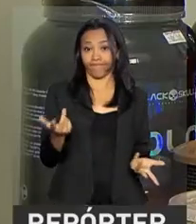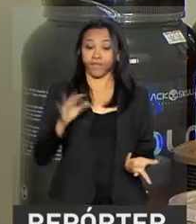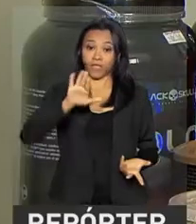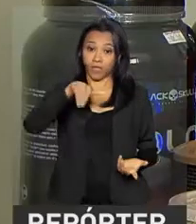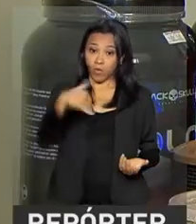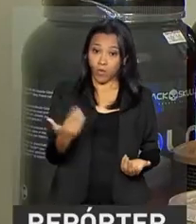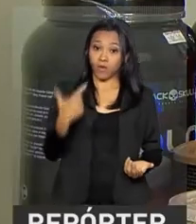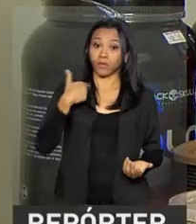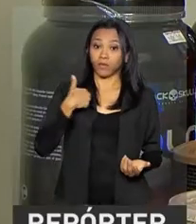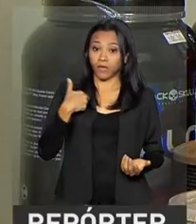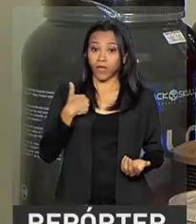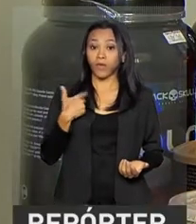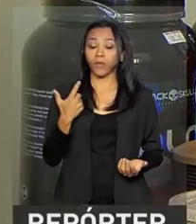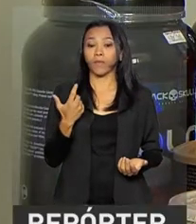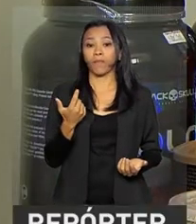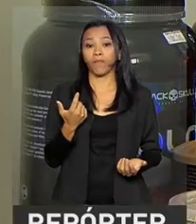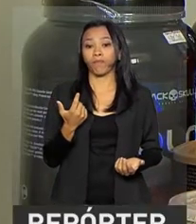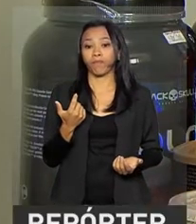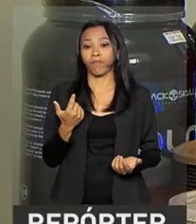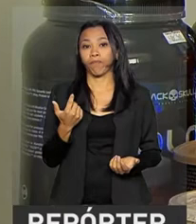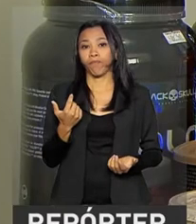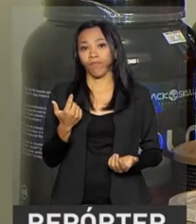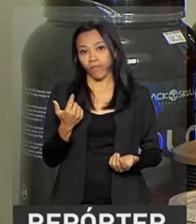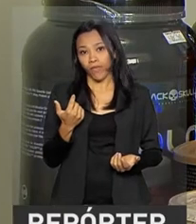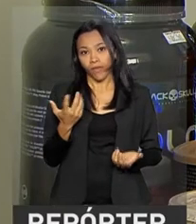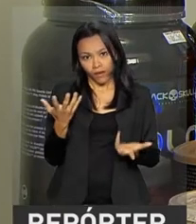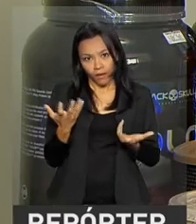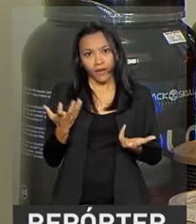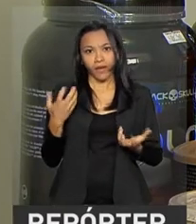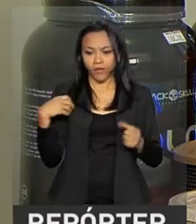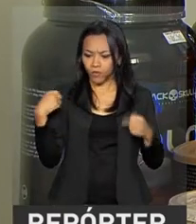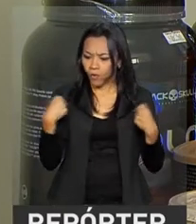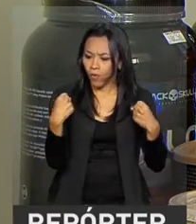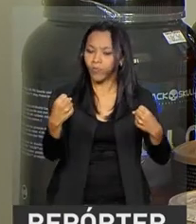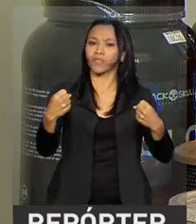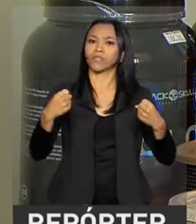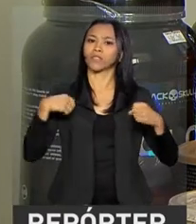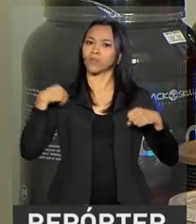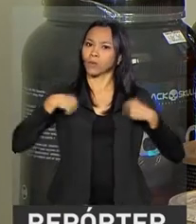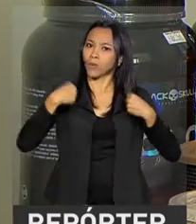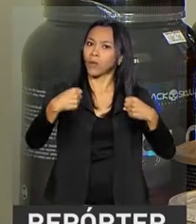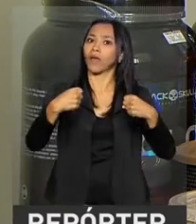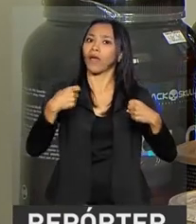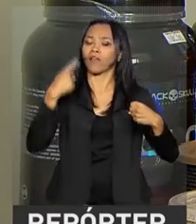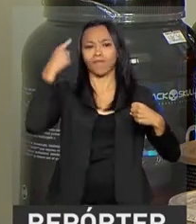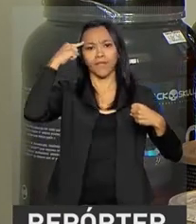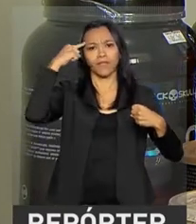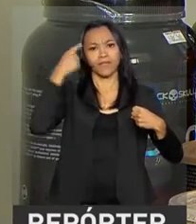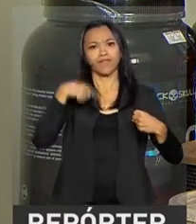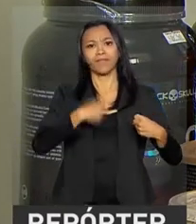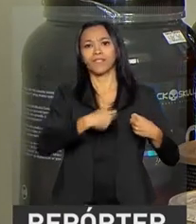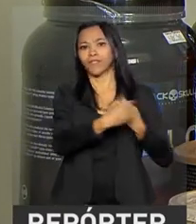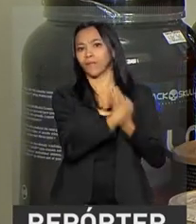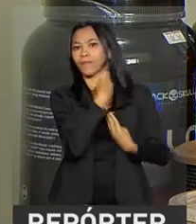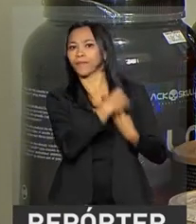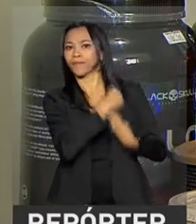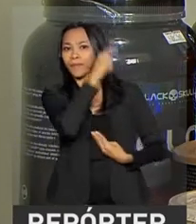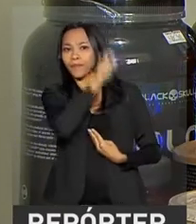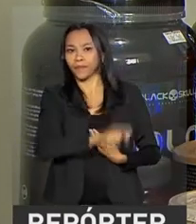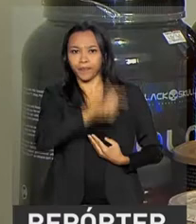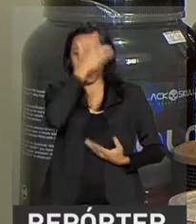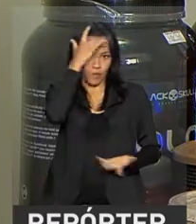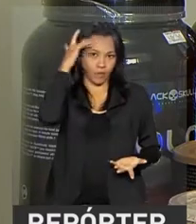eu fui me adaptando mais intensa e querendo realmente competir que houve a necessidade de ter uma pessoa pra quando encaixar os